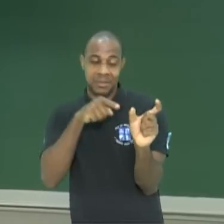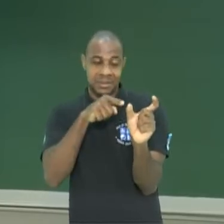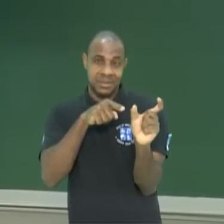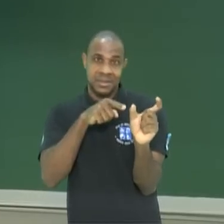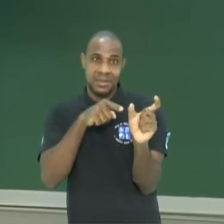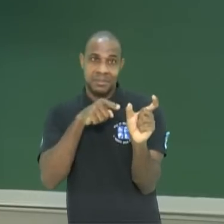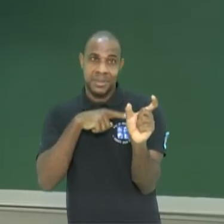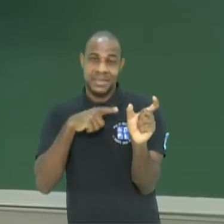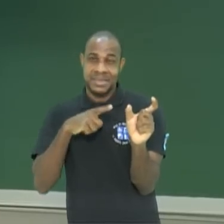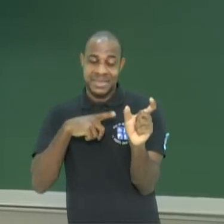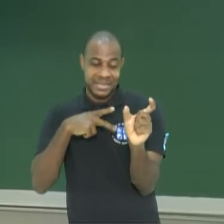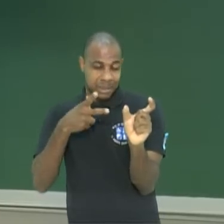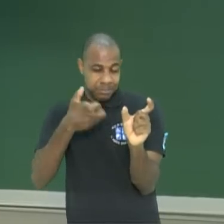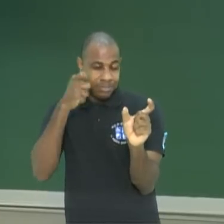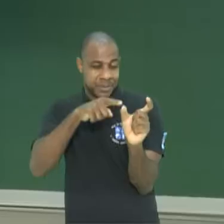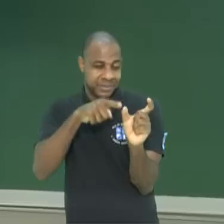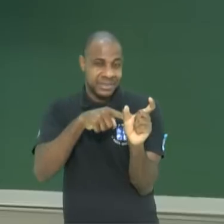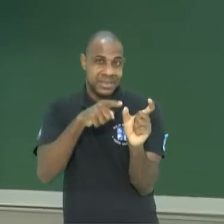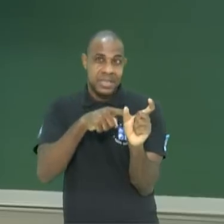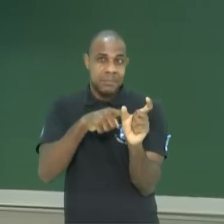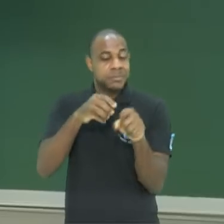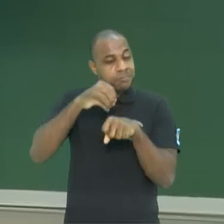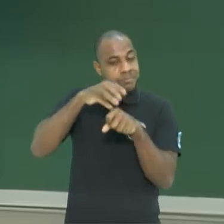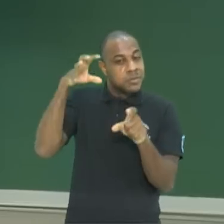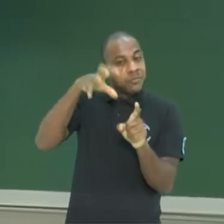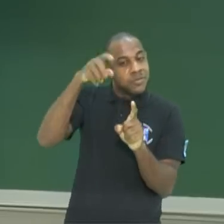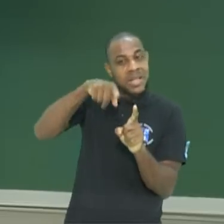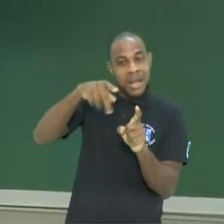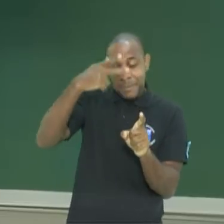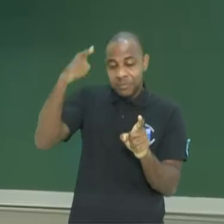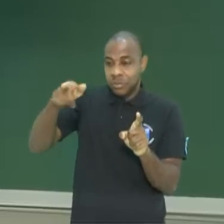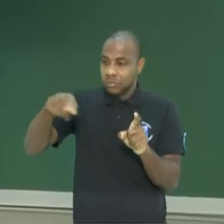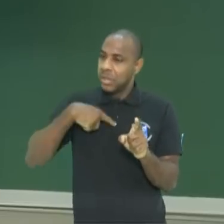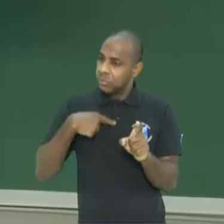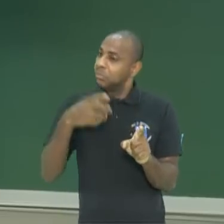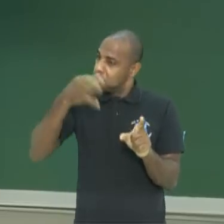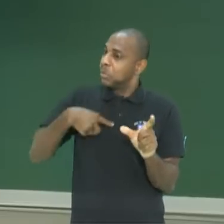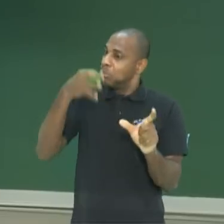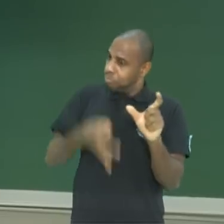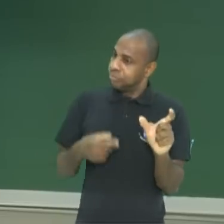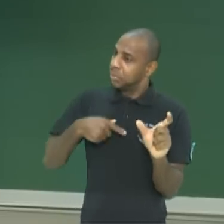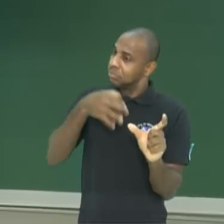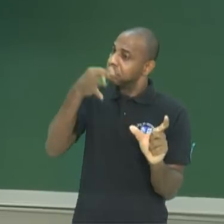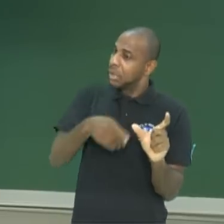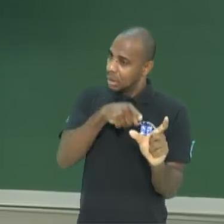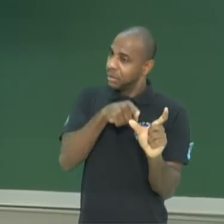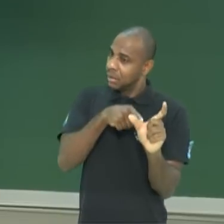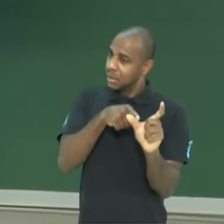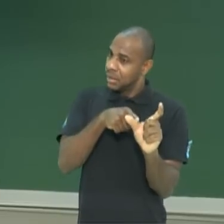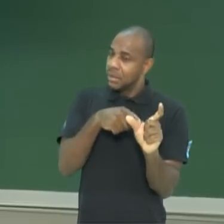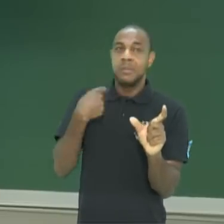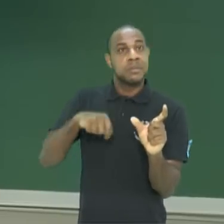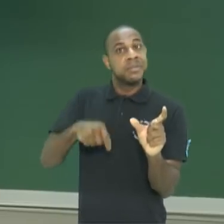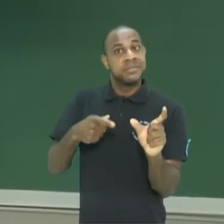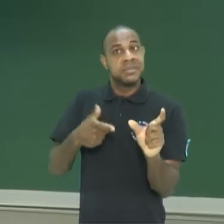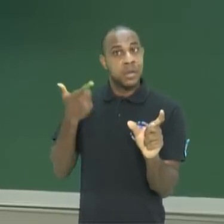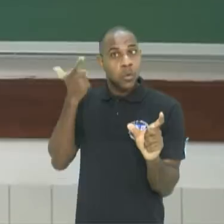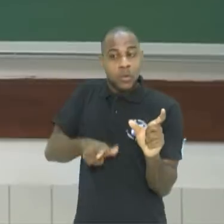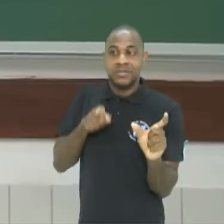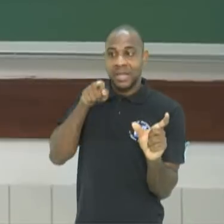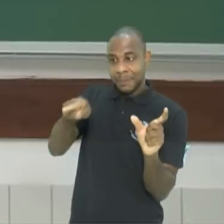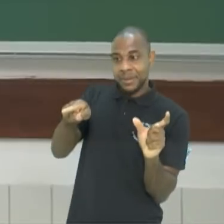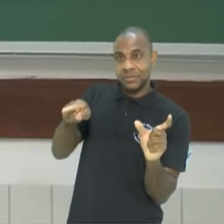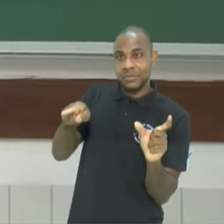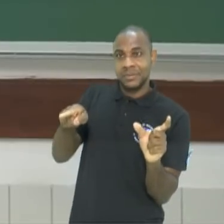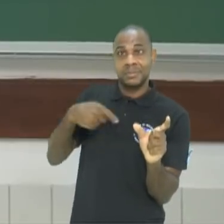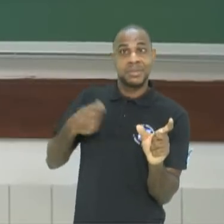é convencer a pessoa que você está correto. Você vai ter que convencer essa pessoa que vai fazer a leitura